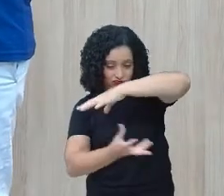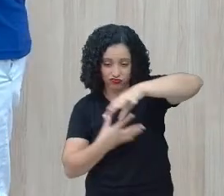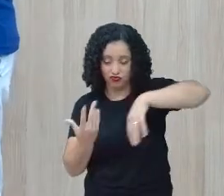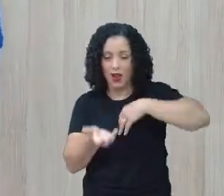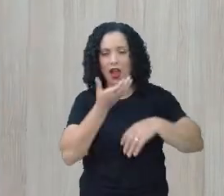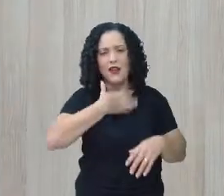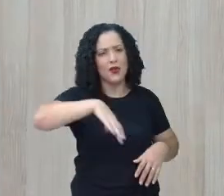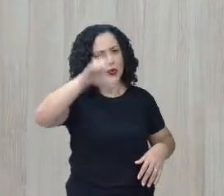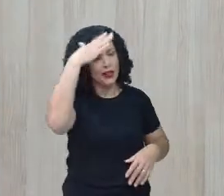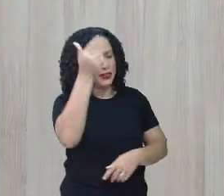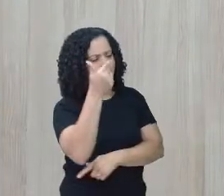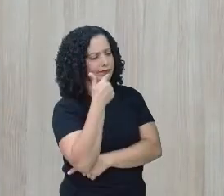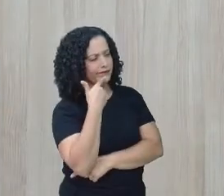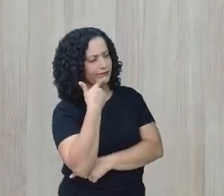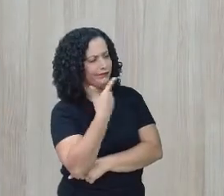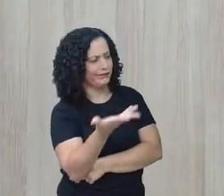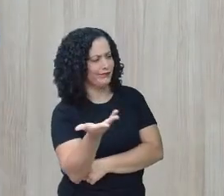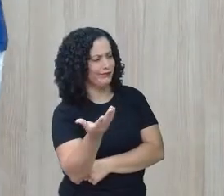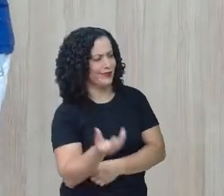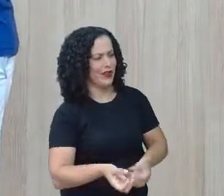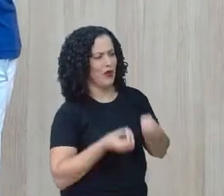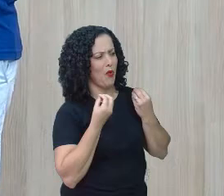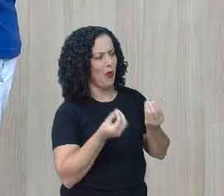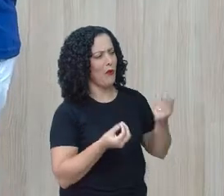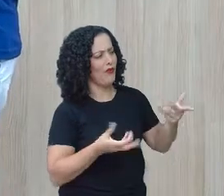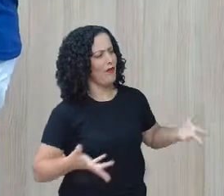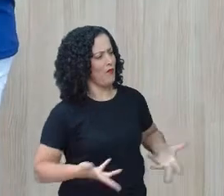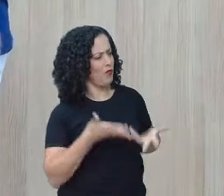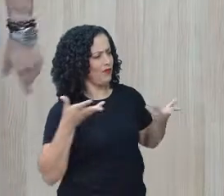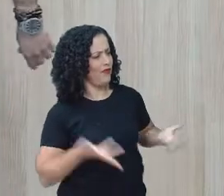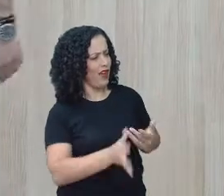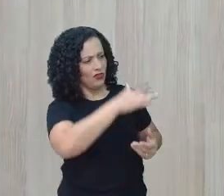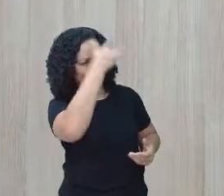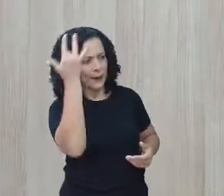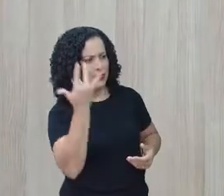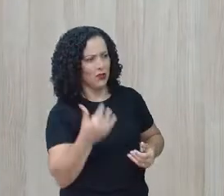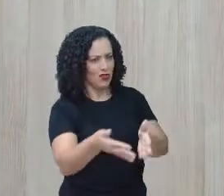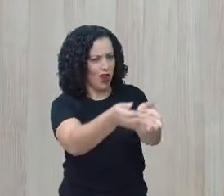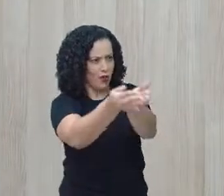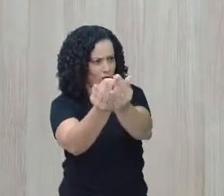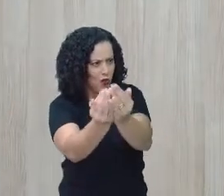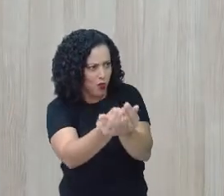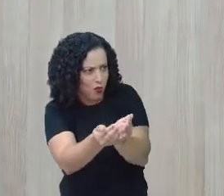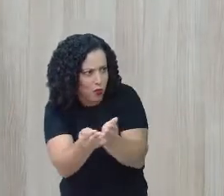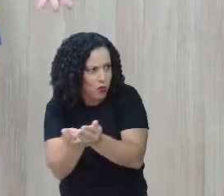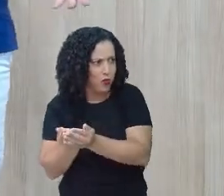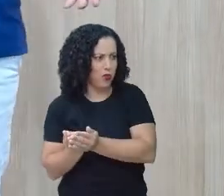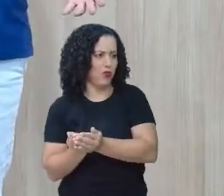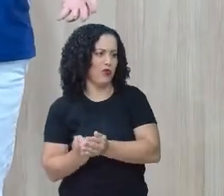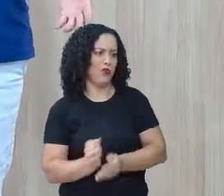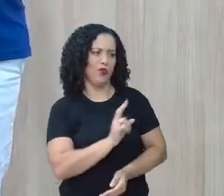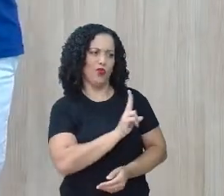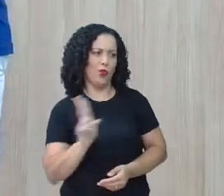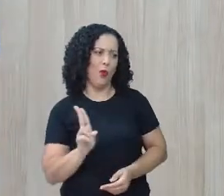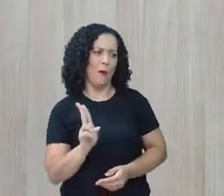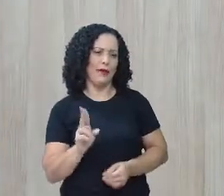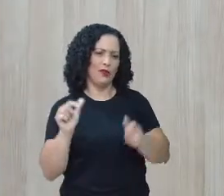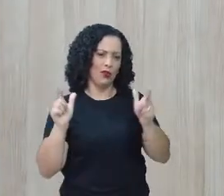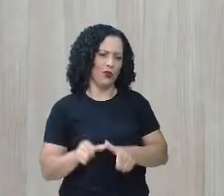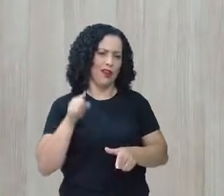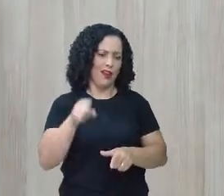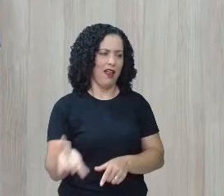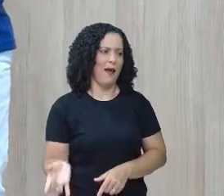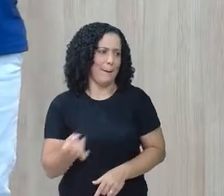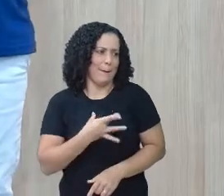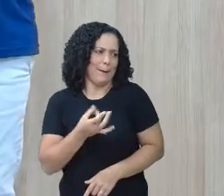olha para ele assim e faz, mas rapaz, como é que tu vai incentivar o pessoal a passar por aquele território com um nome desse? Todo mundo vai ficar com